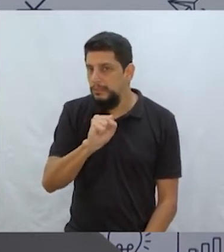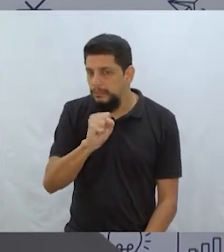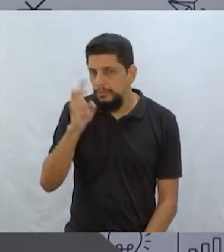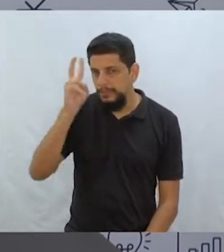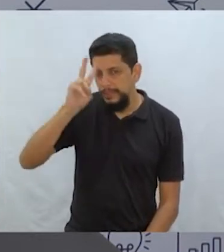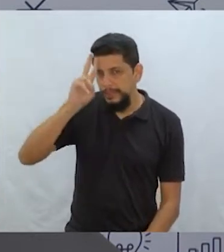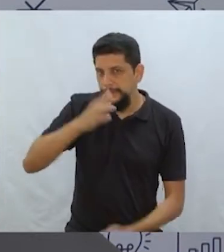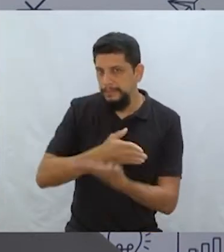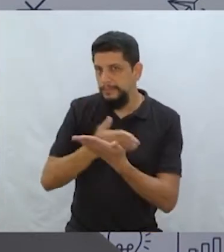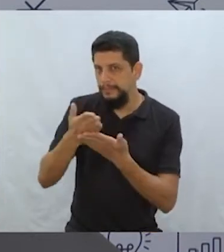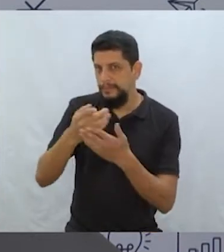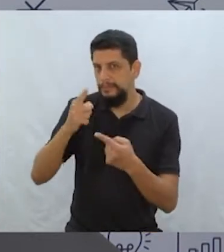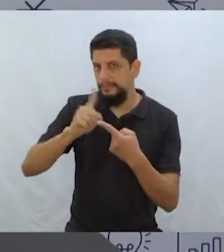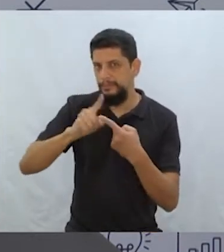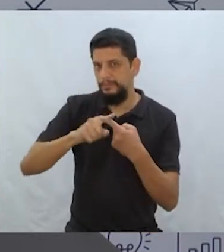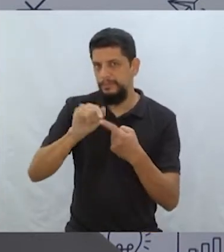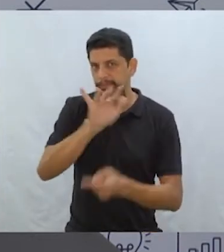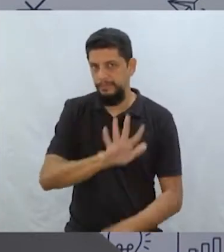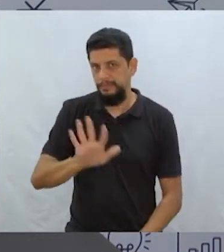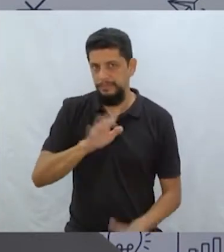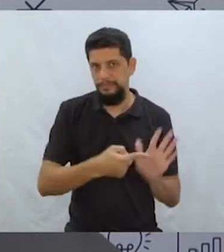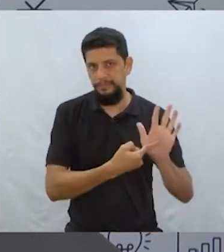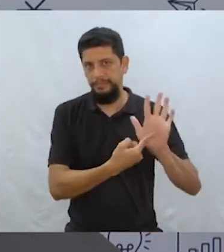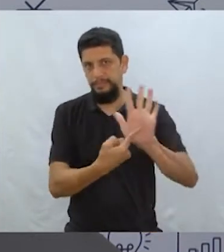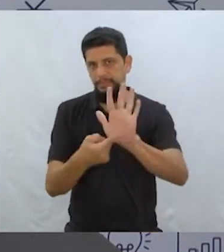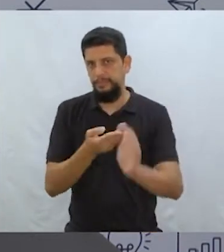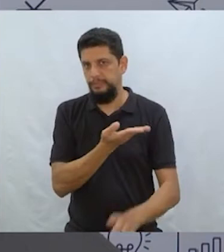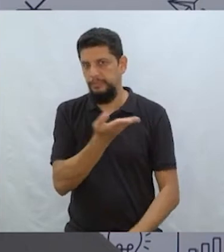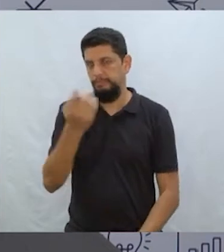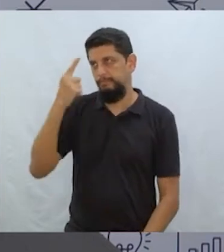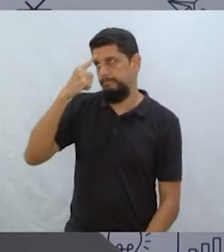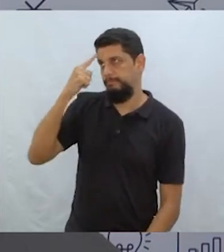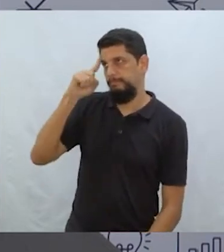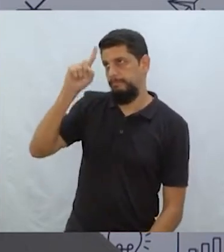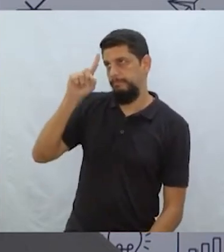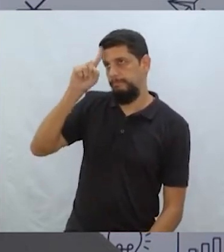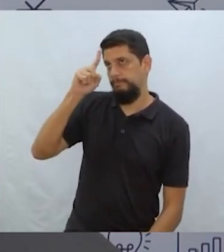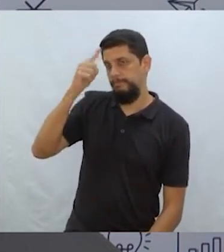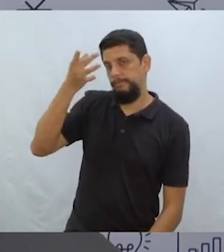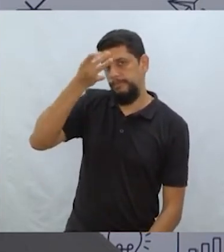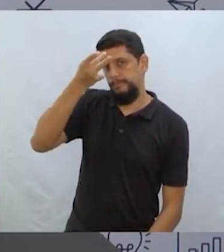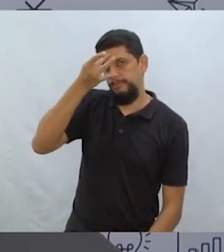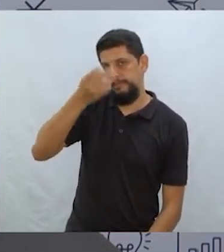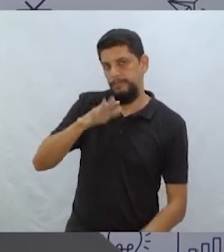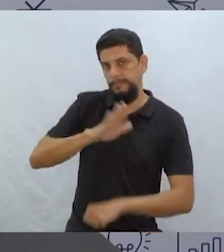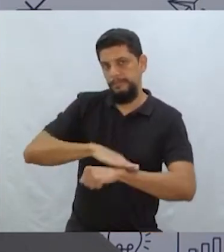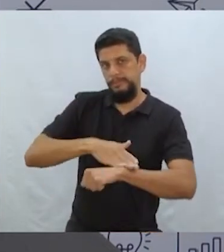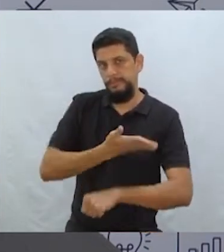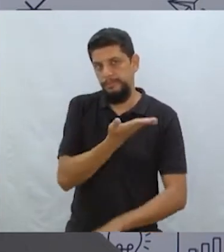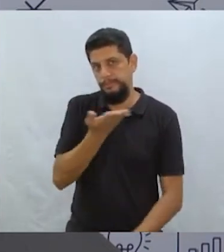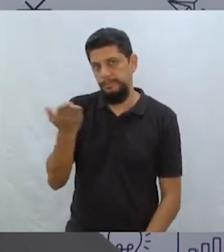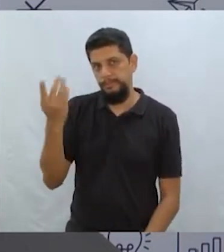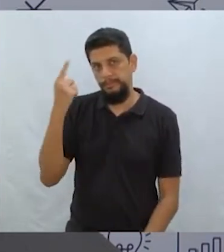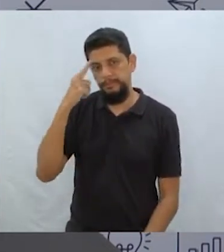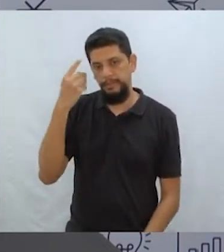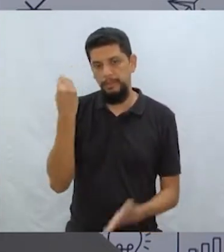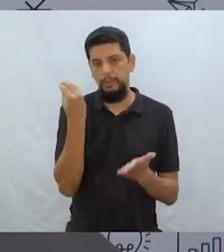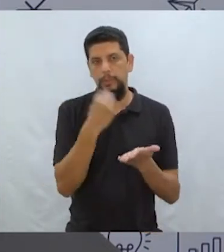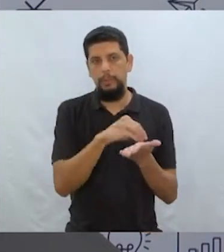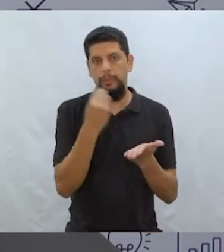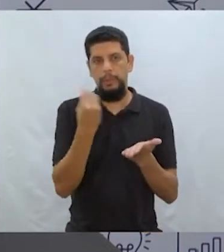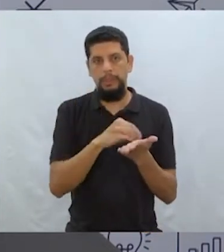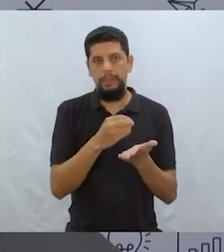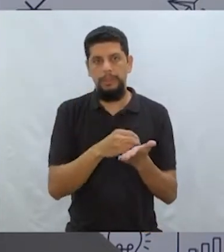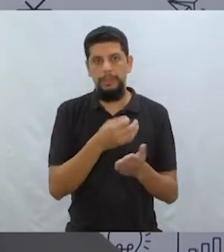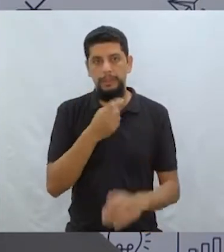no início qual foi foi a primeira imagem mostrada então o que que você cria na sua mente vou dar um tempinho para você colocar